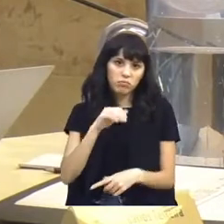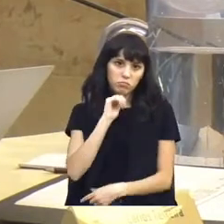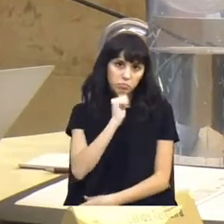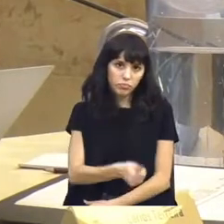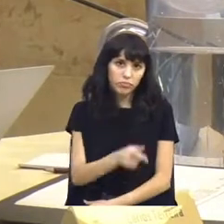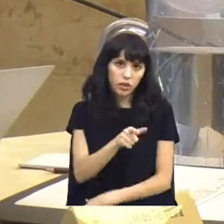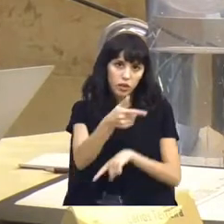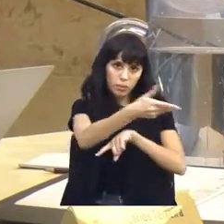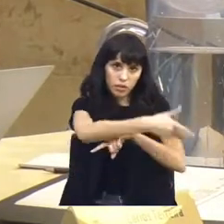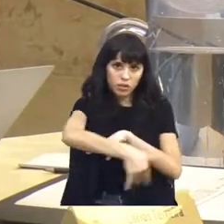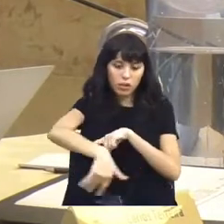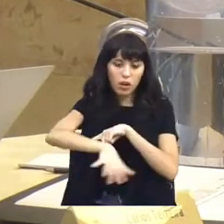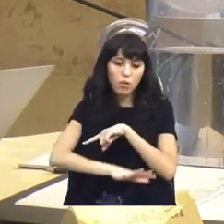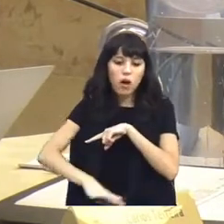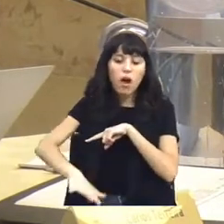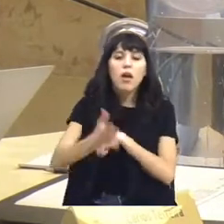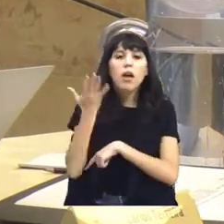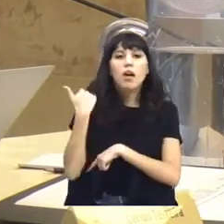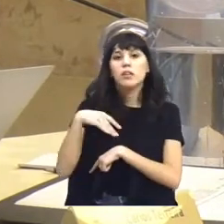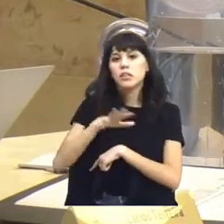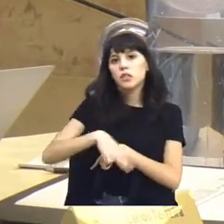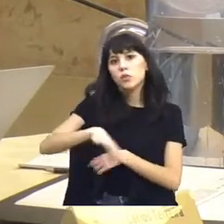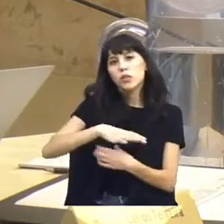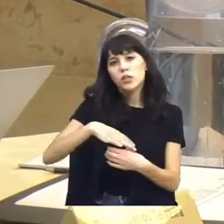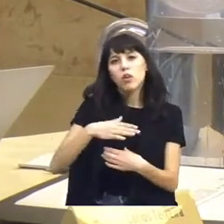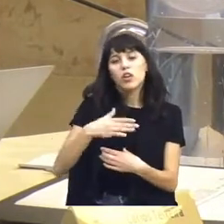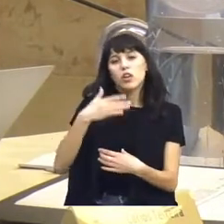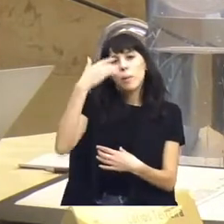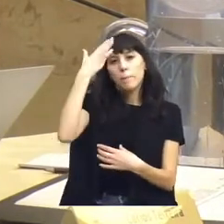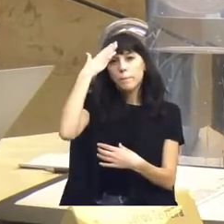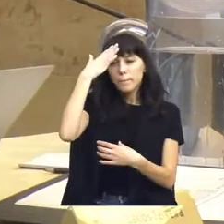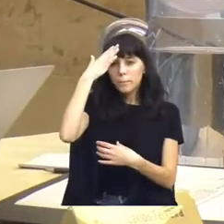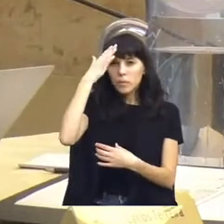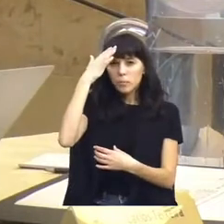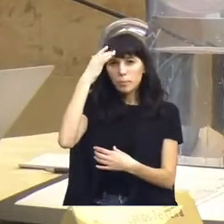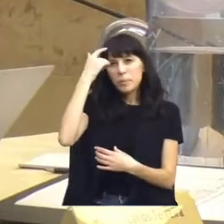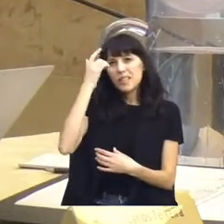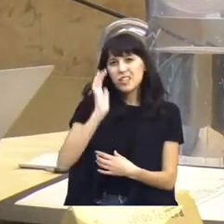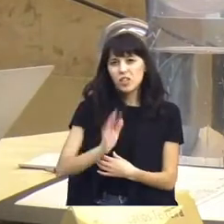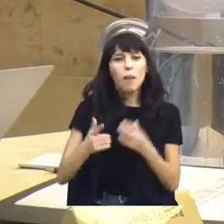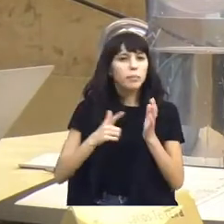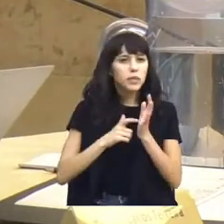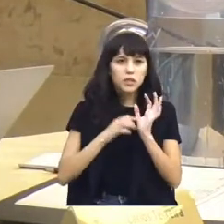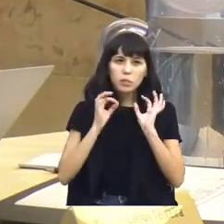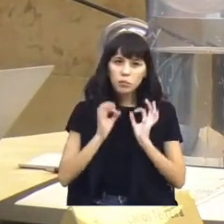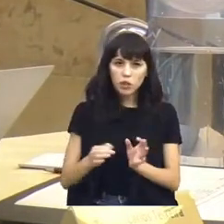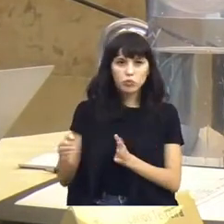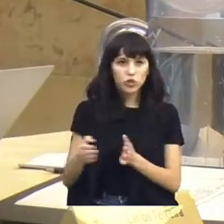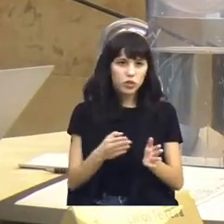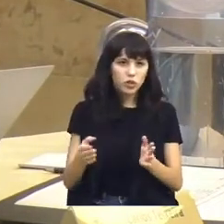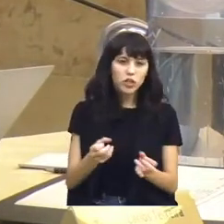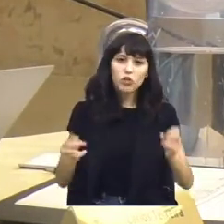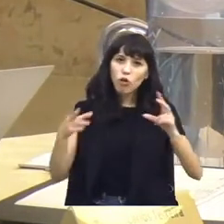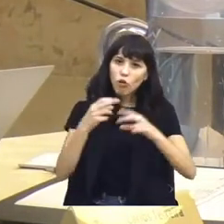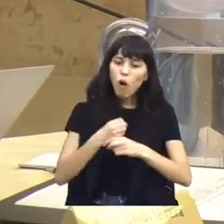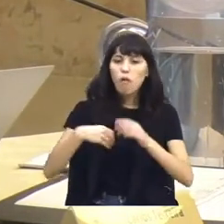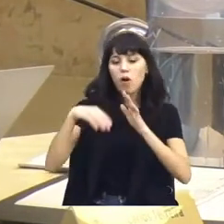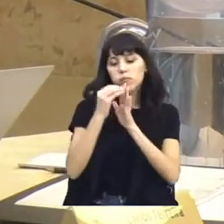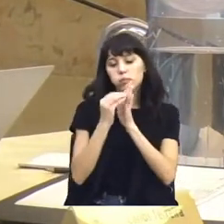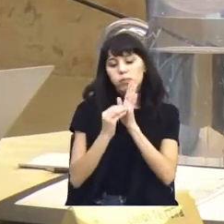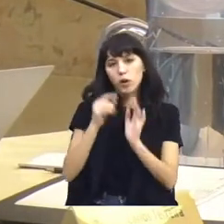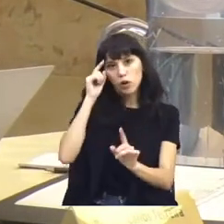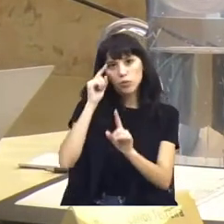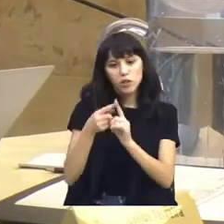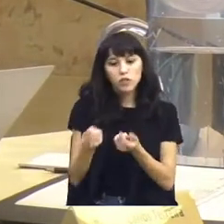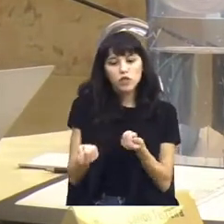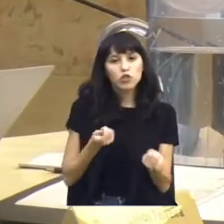nos faziam pensar de forma bastante inteligente em relação à absoluta necessidade de adotar estratégias para lidar com